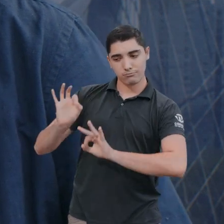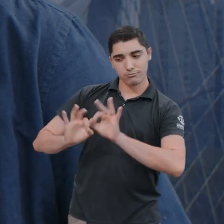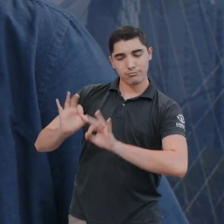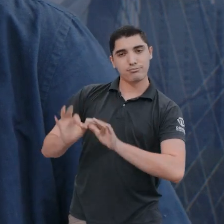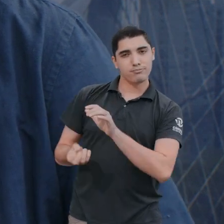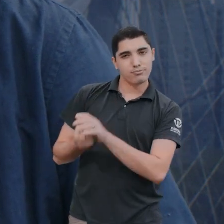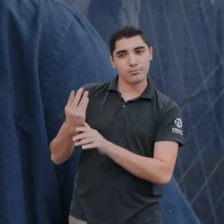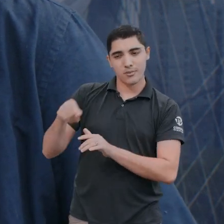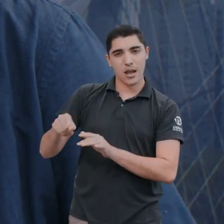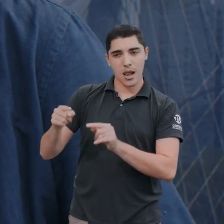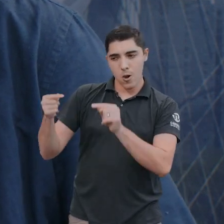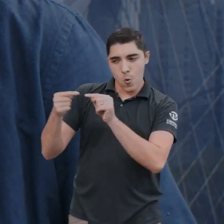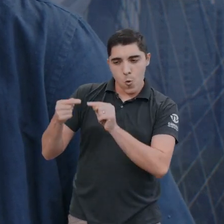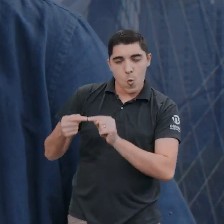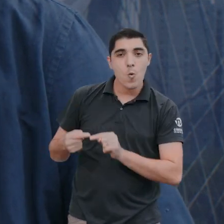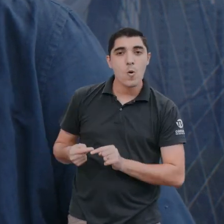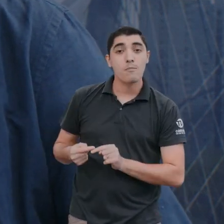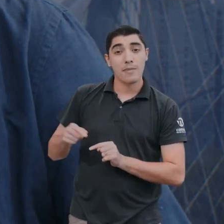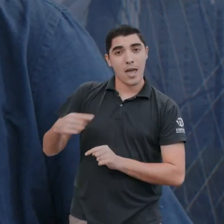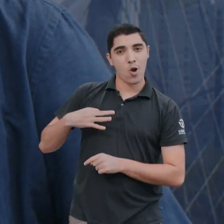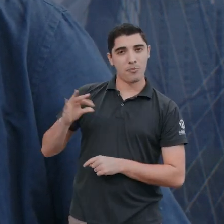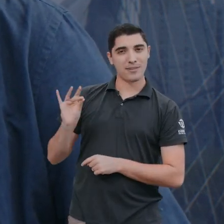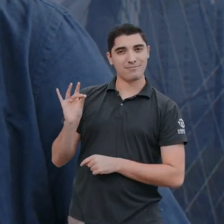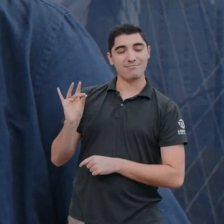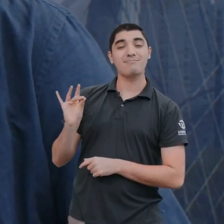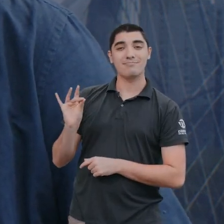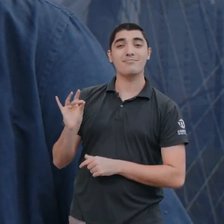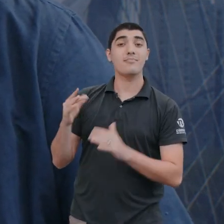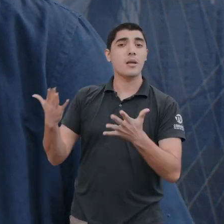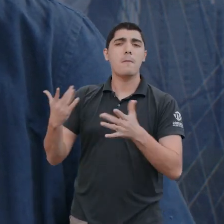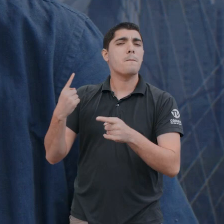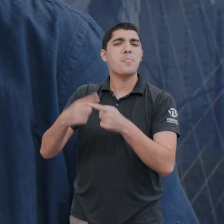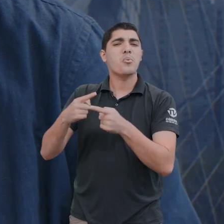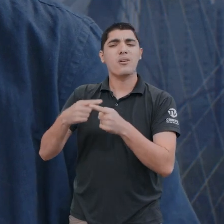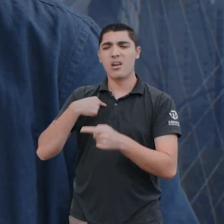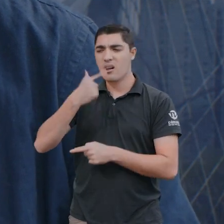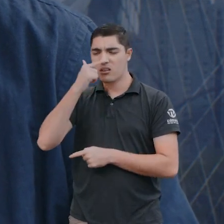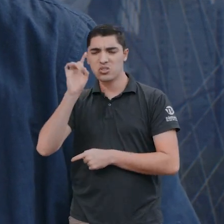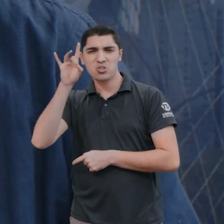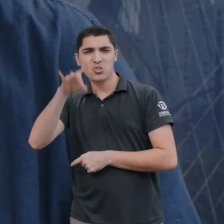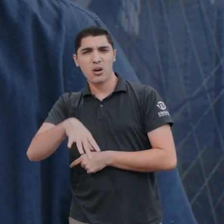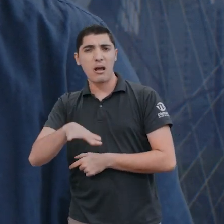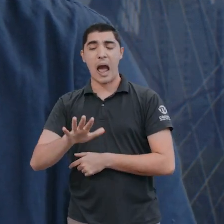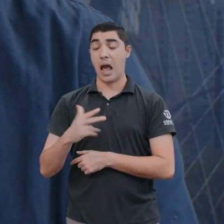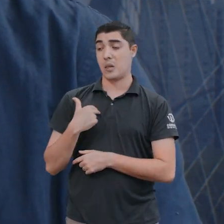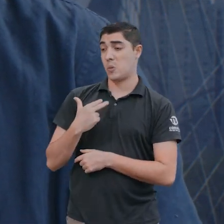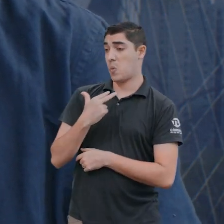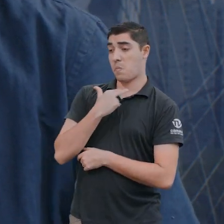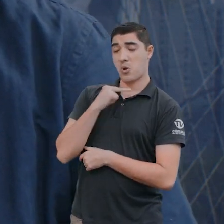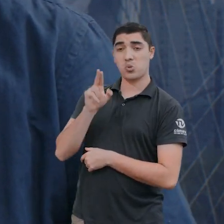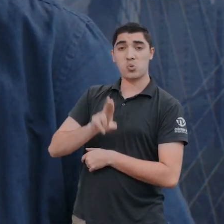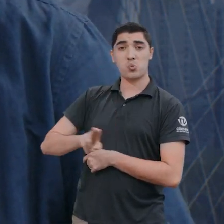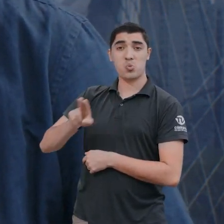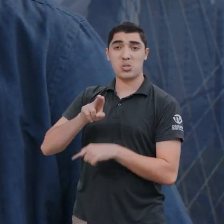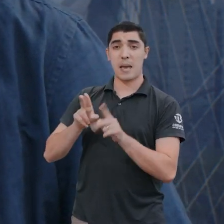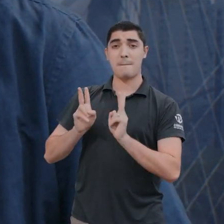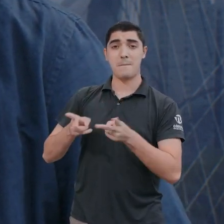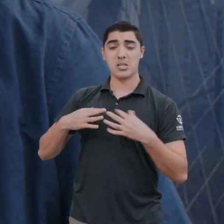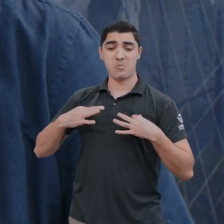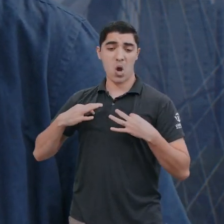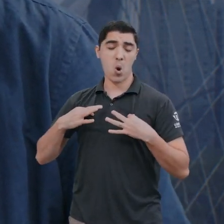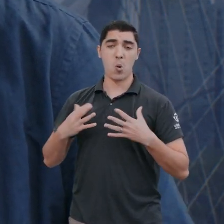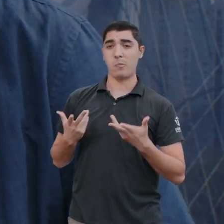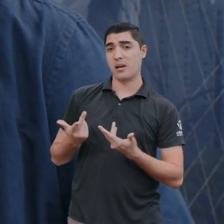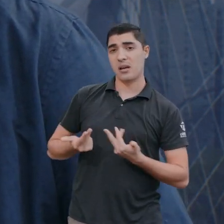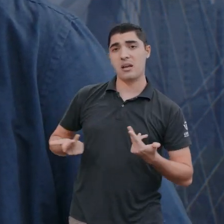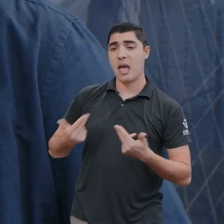já produziu para fazer aquela coleção, esse tecido que sobrou, né? Por que você vai descartar? Ah, não, porque eu não posso utilizar essa mesma